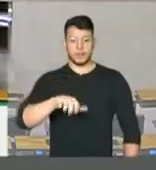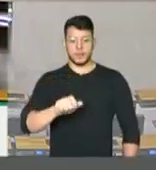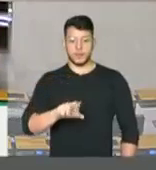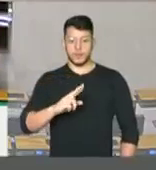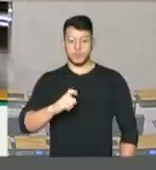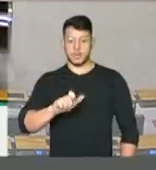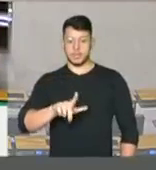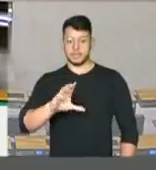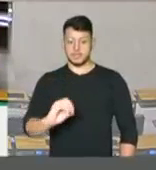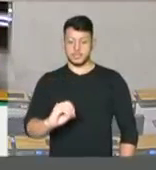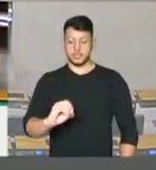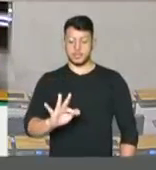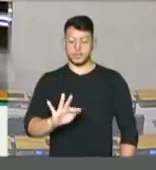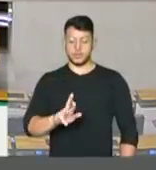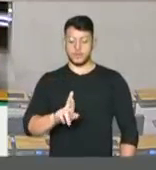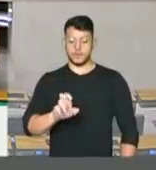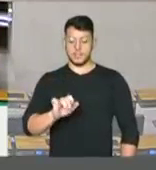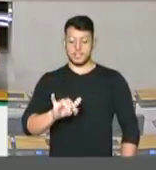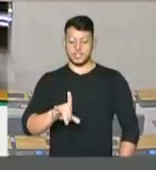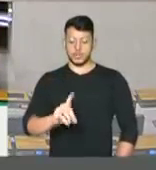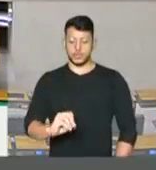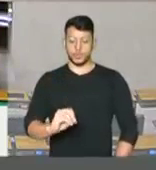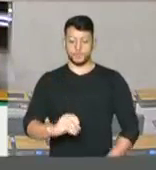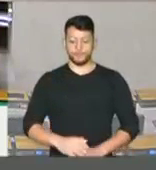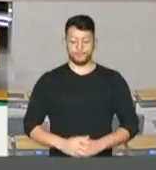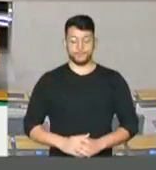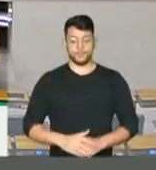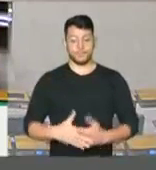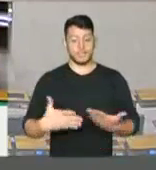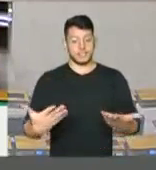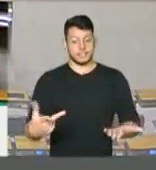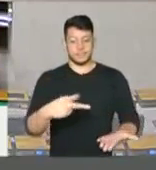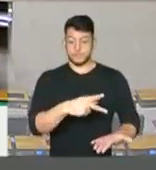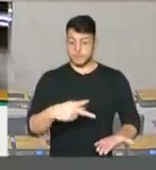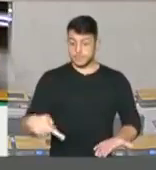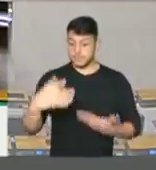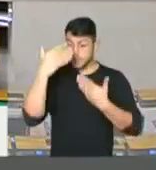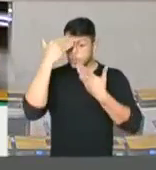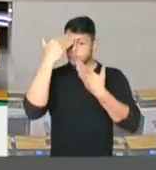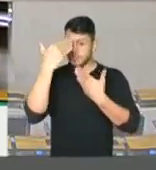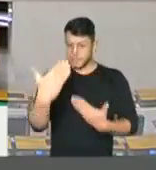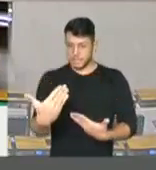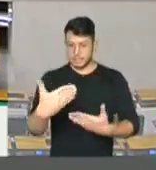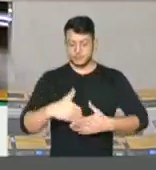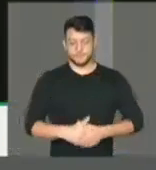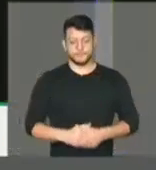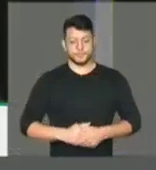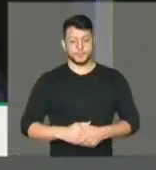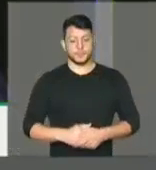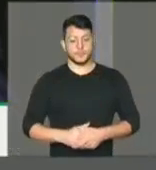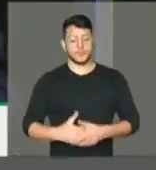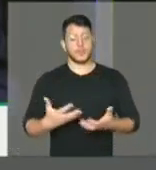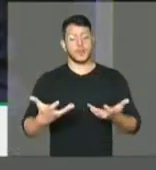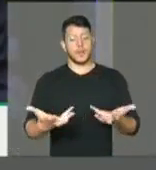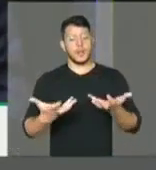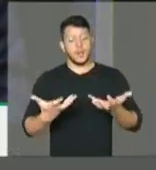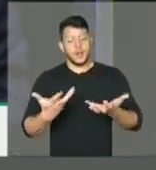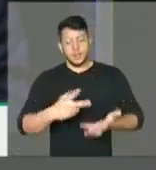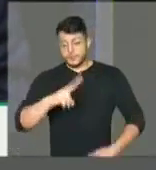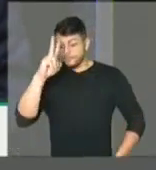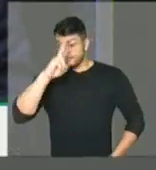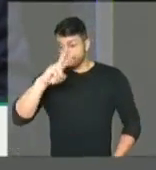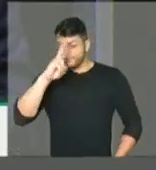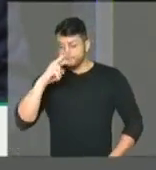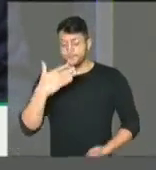os minutos brigado presidente senhoras e senhores deputados queria chamar a atenção desse plenário por um tema que